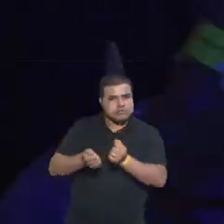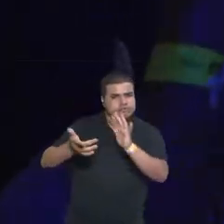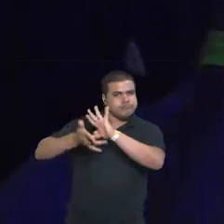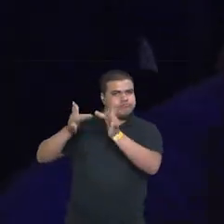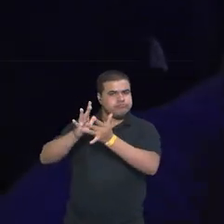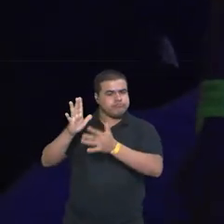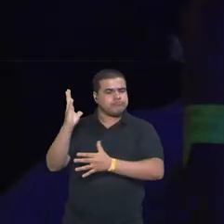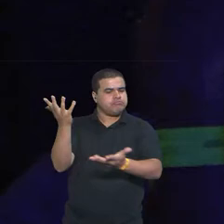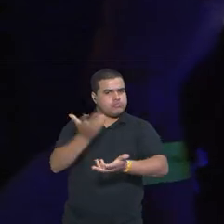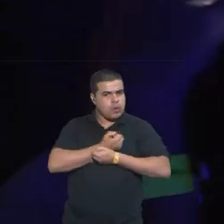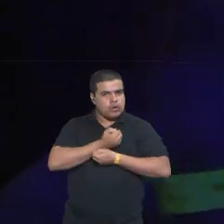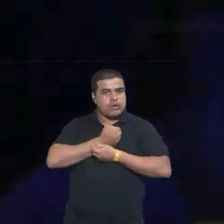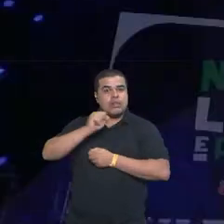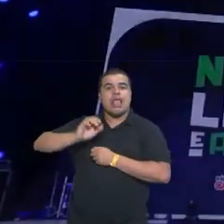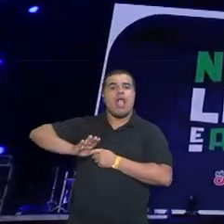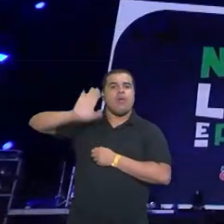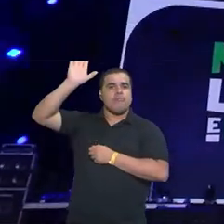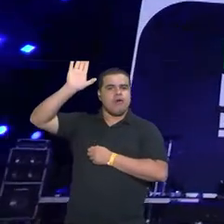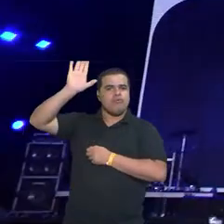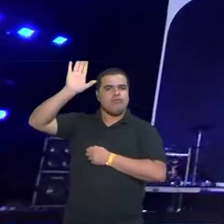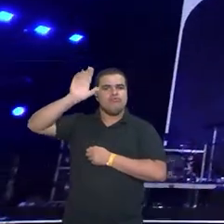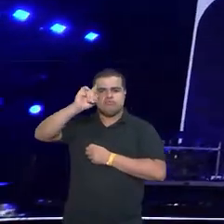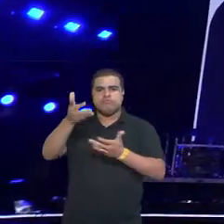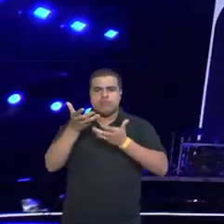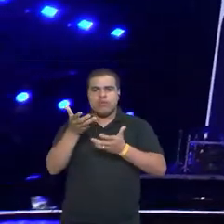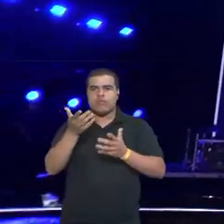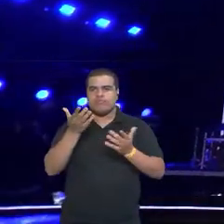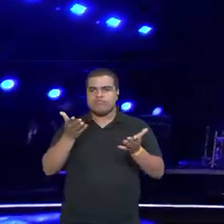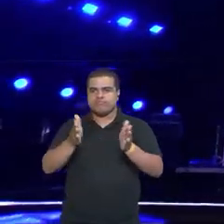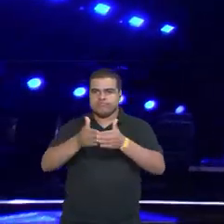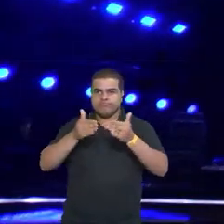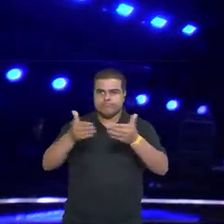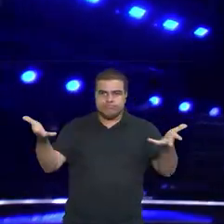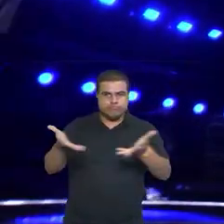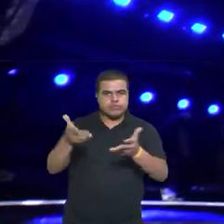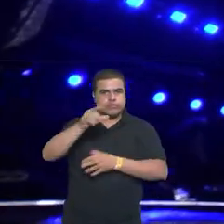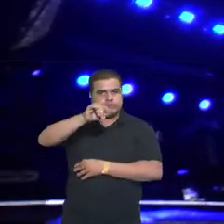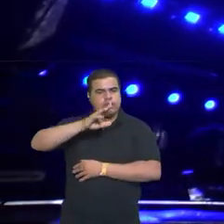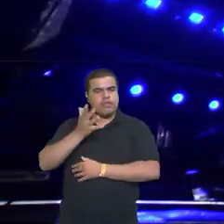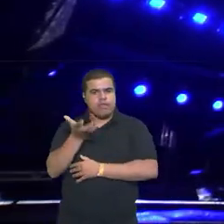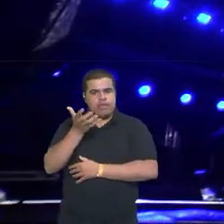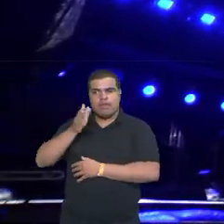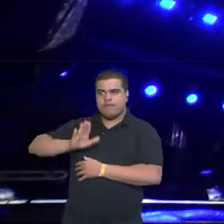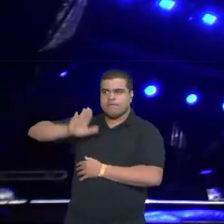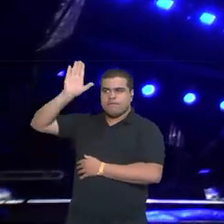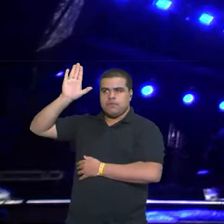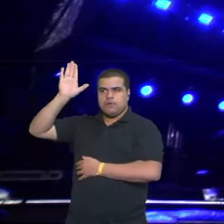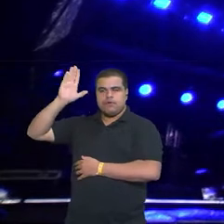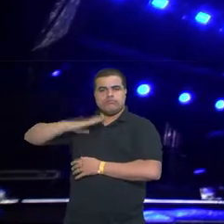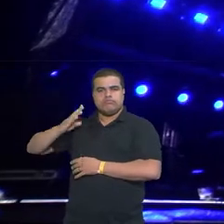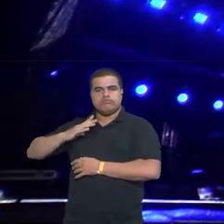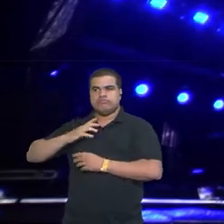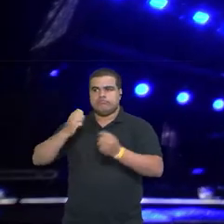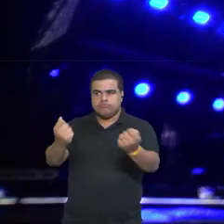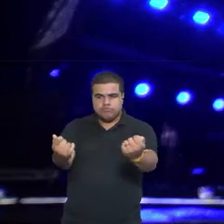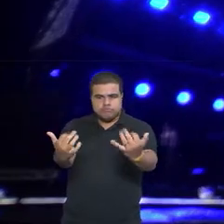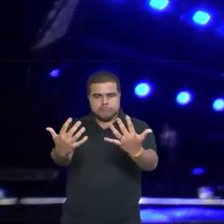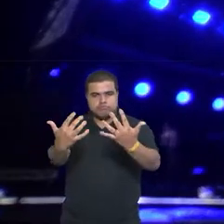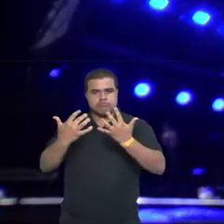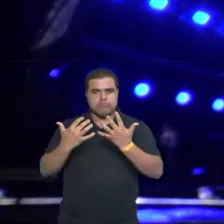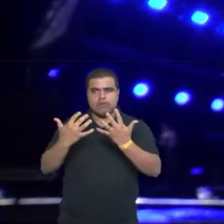algumas pessoas estão erguendo as mãos eu vou pedir agora para você que está erguendo as suas mãos